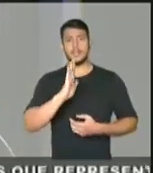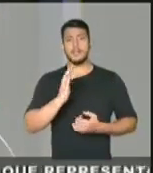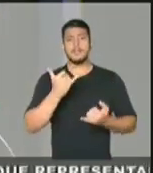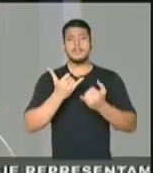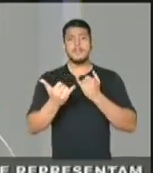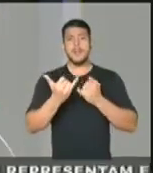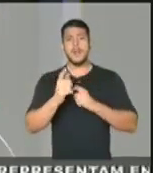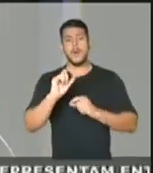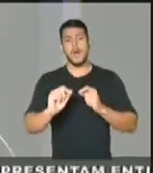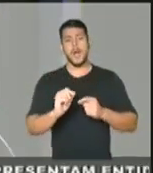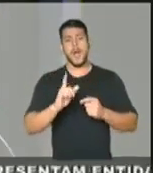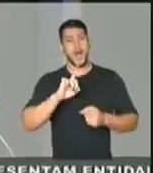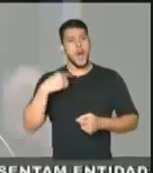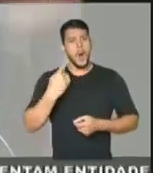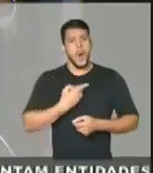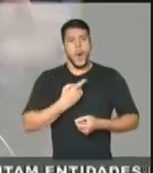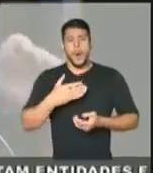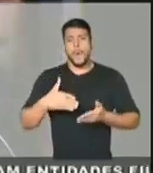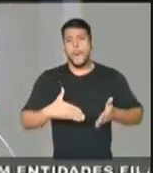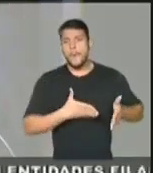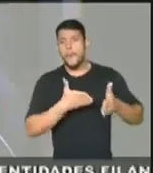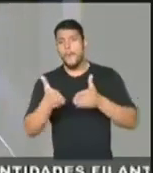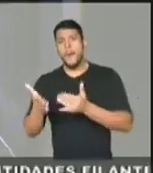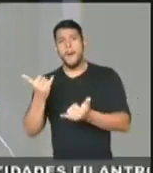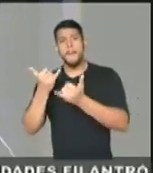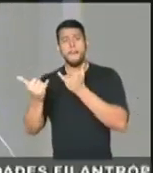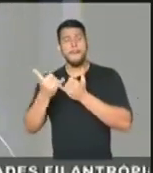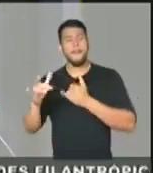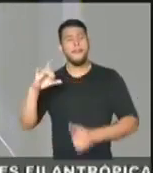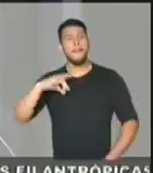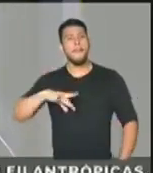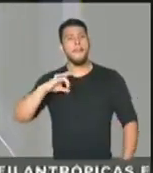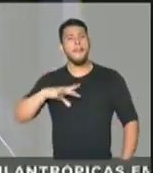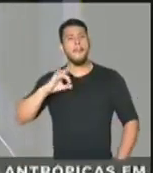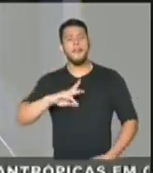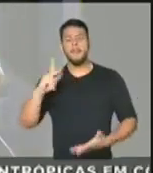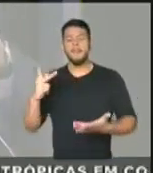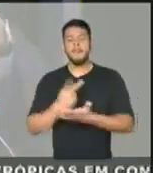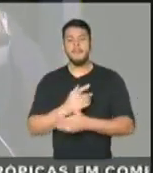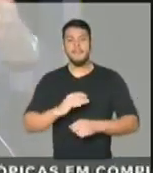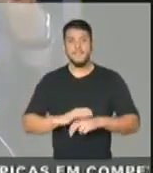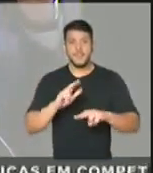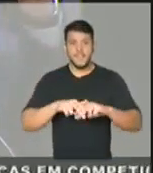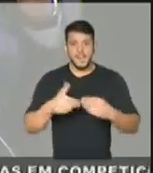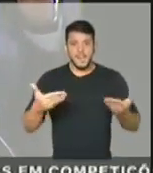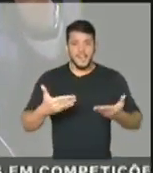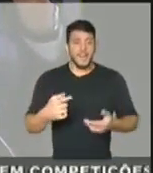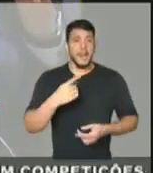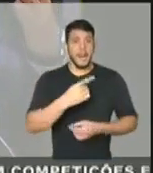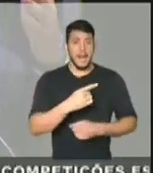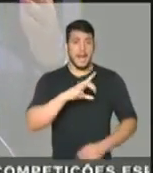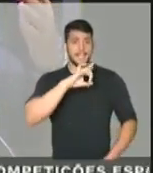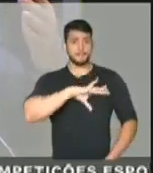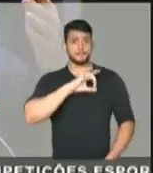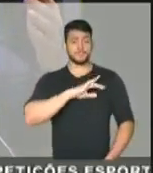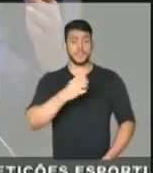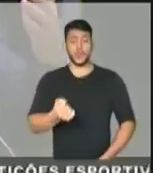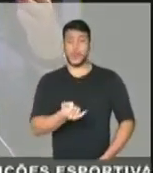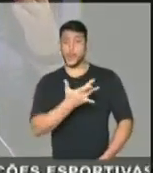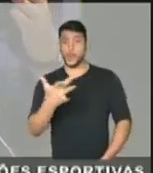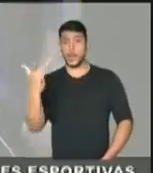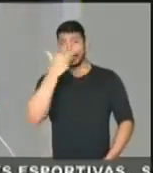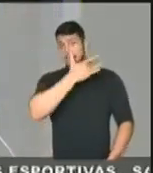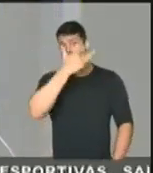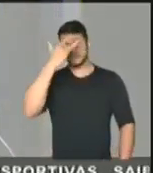um modelo que já fracassou, que hoje leva ao Chile, no Chile, milhões de cidadãos e